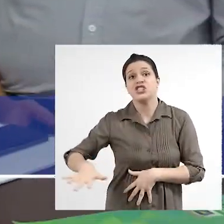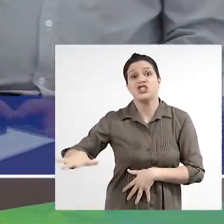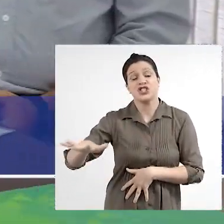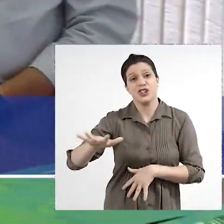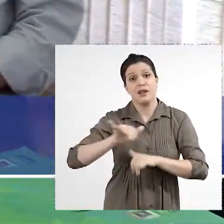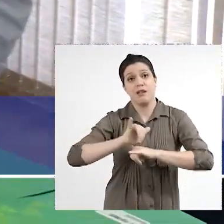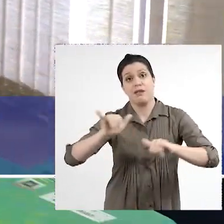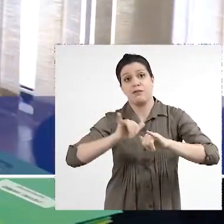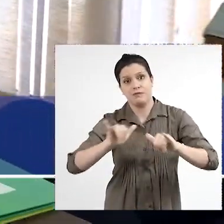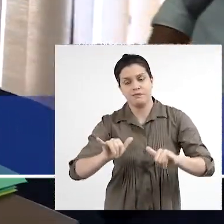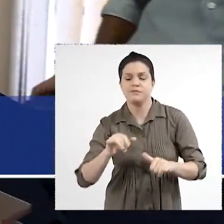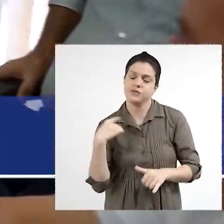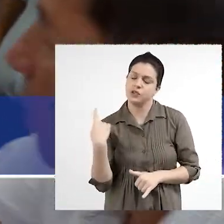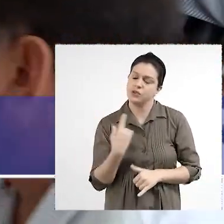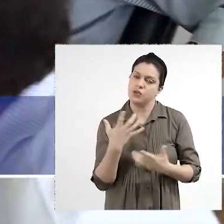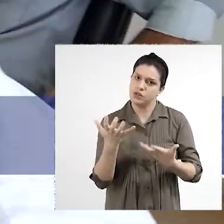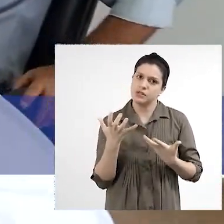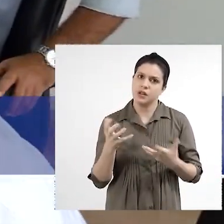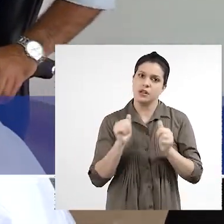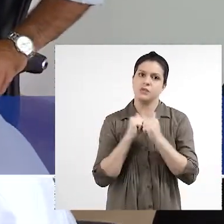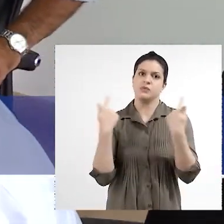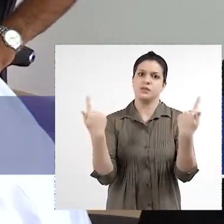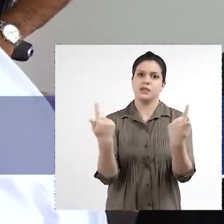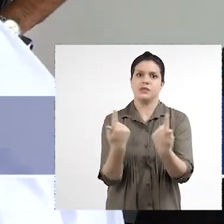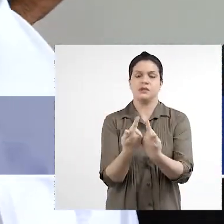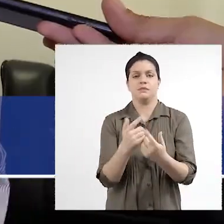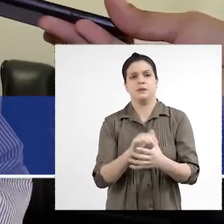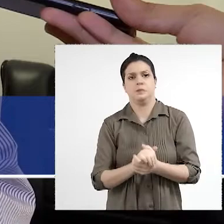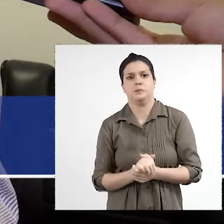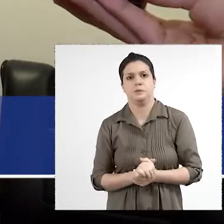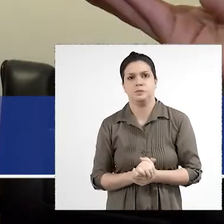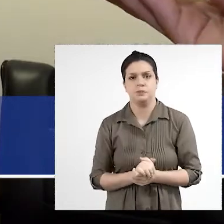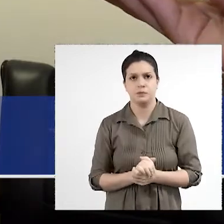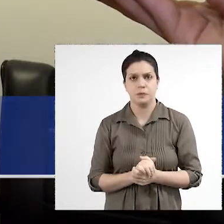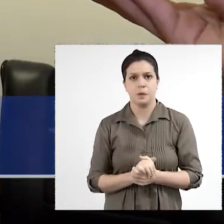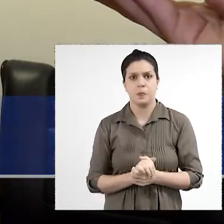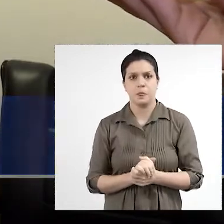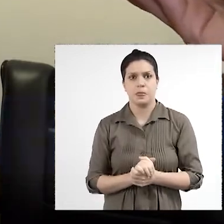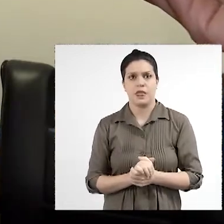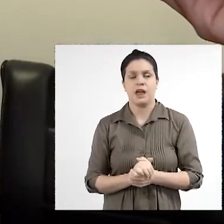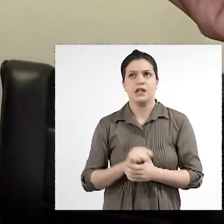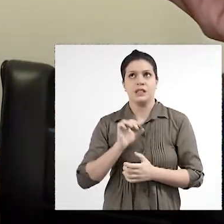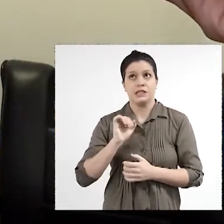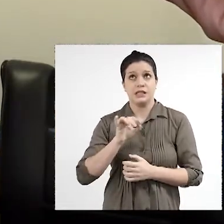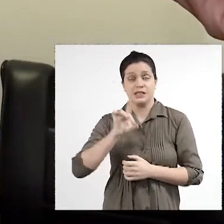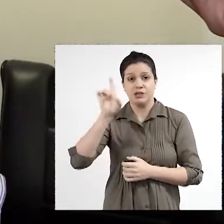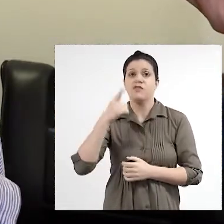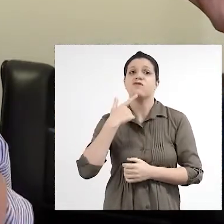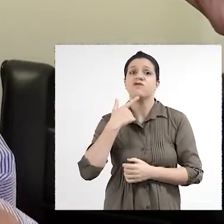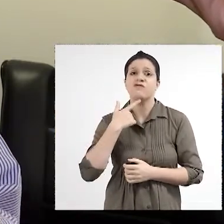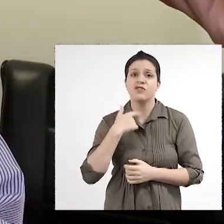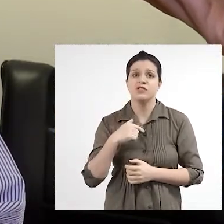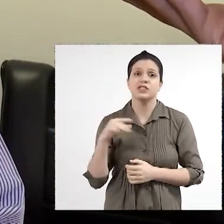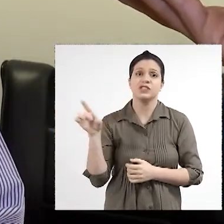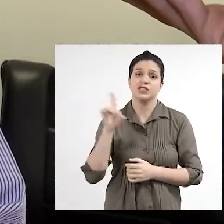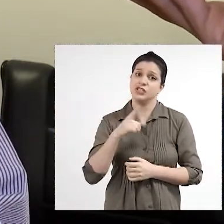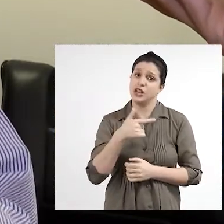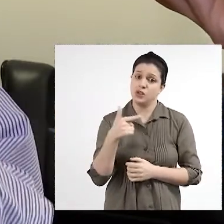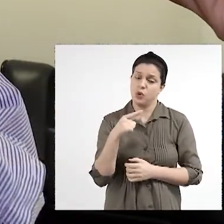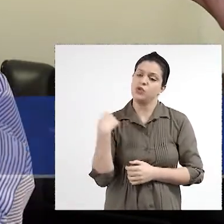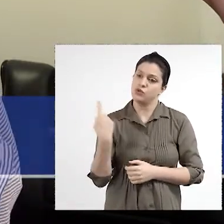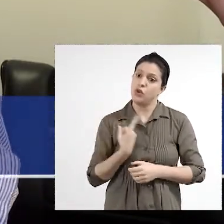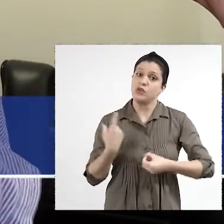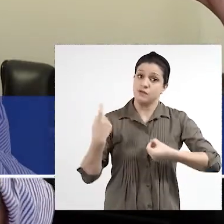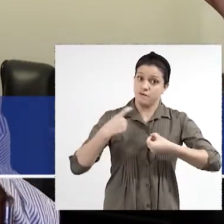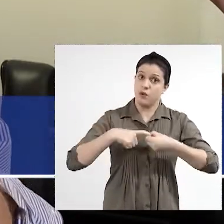geral. Então, é nisso que nós estamos tentando ajudar, é isso que a Assembleia está participando. Mas dia 2, se Deus quiser, nós vamos estar voltando ao